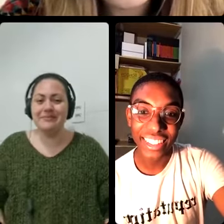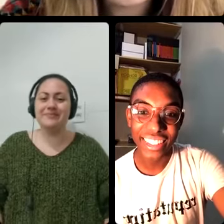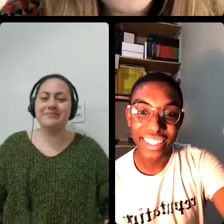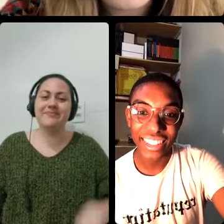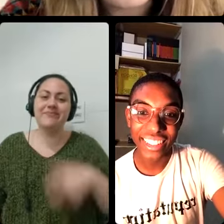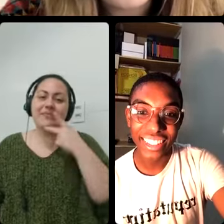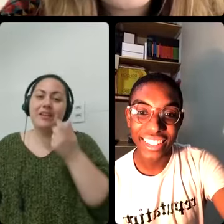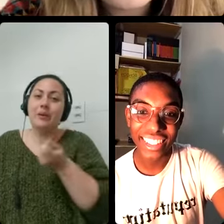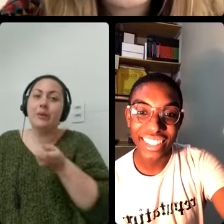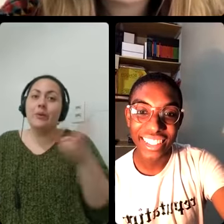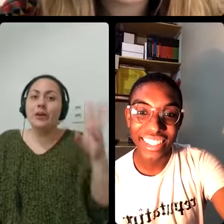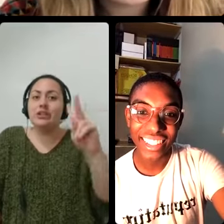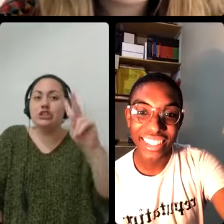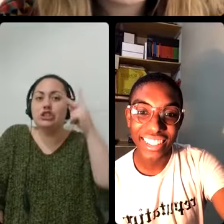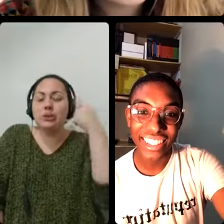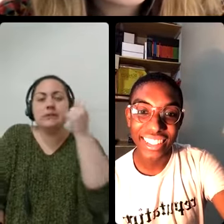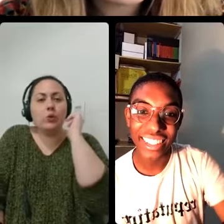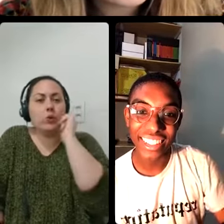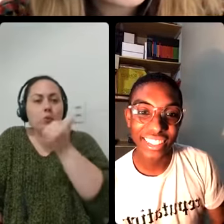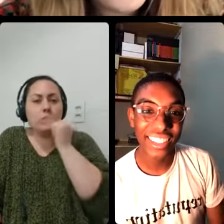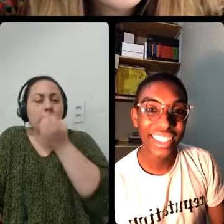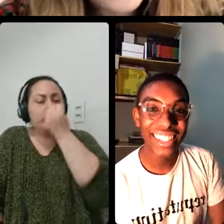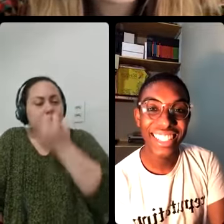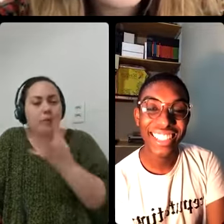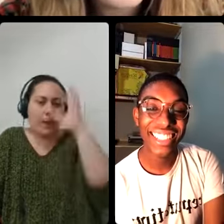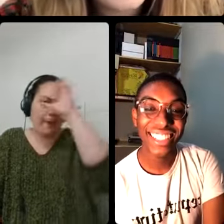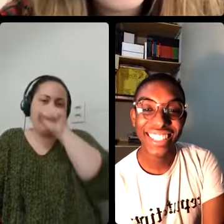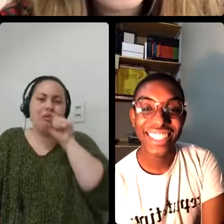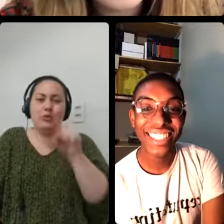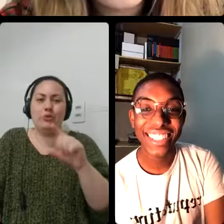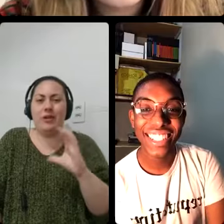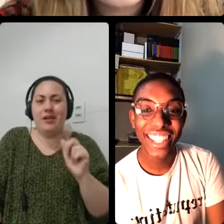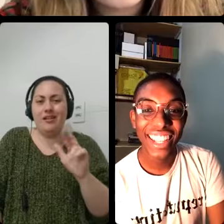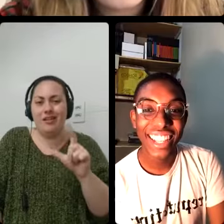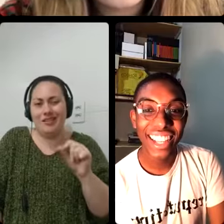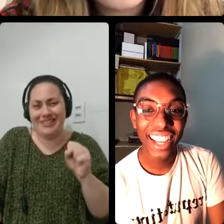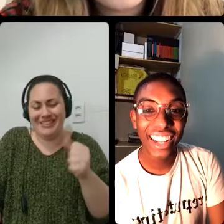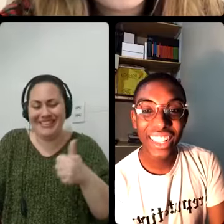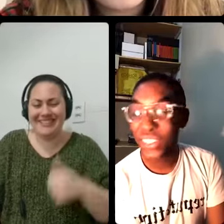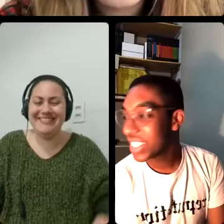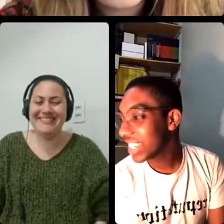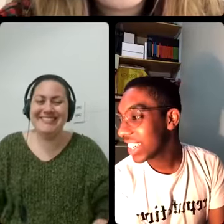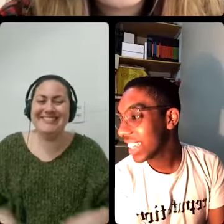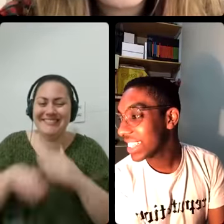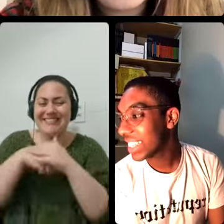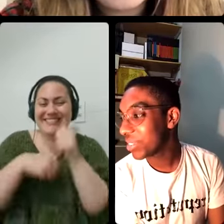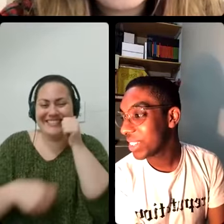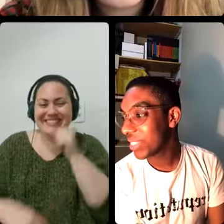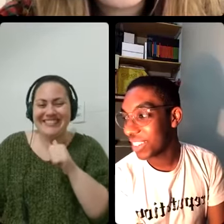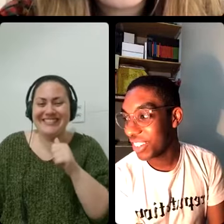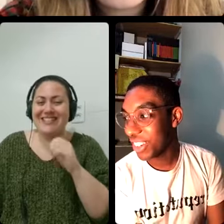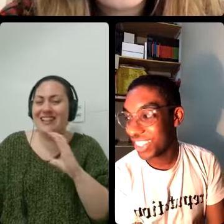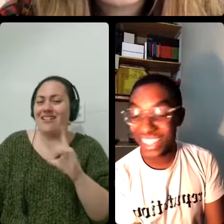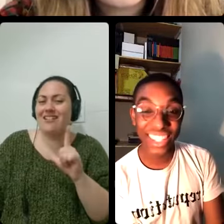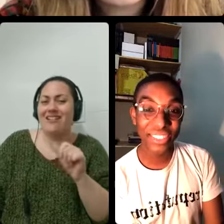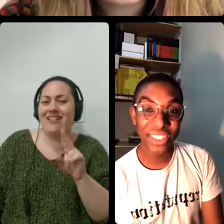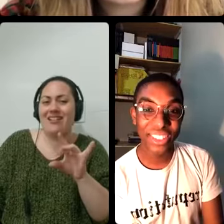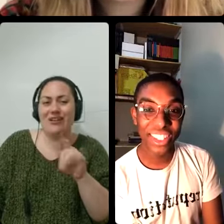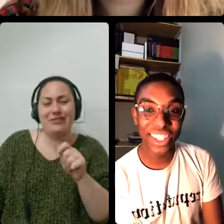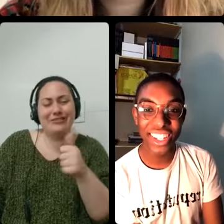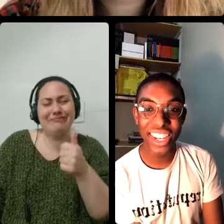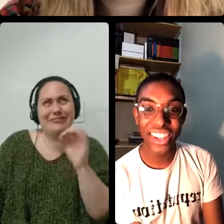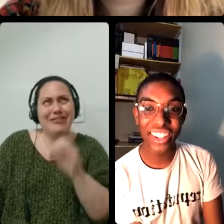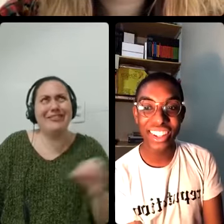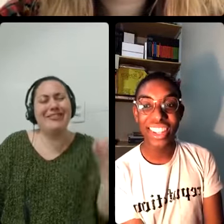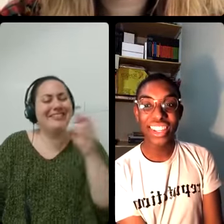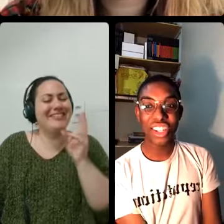ser contadas. Muito bom aprender com você, Carlos. Querida. A Cláudia é sempre maravilhosa, né? Assim,